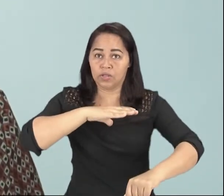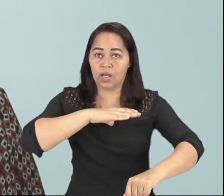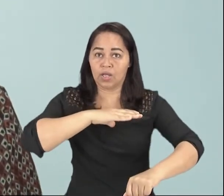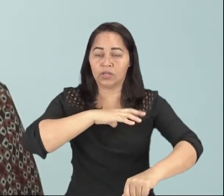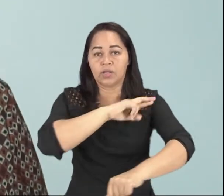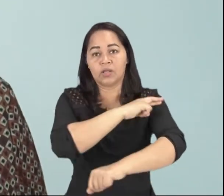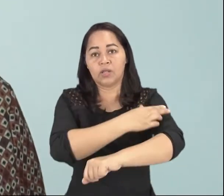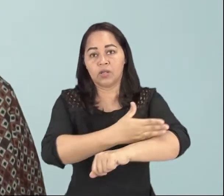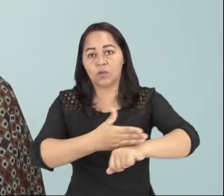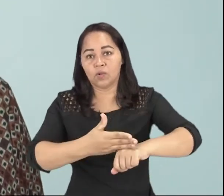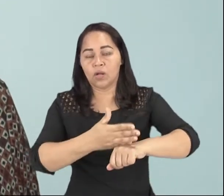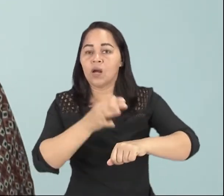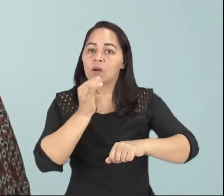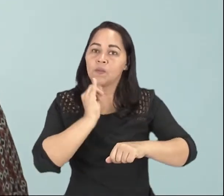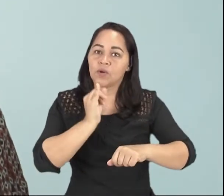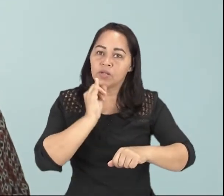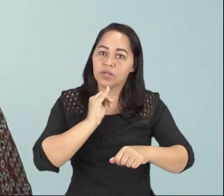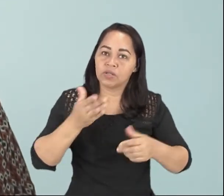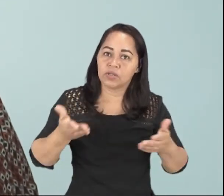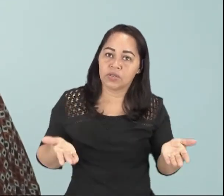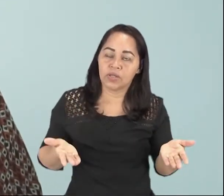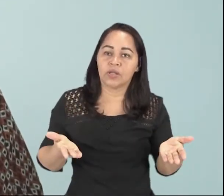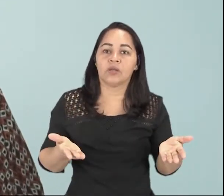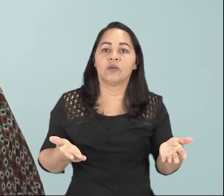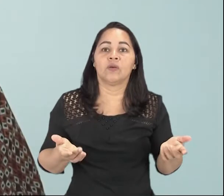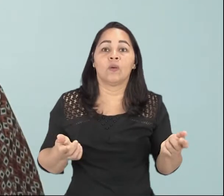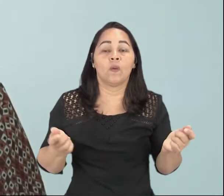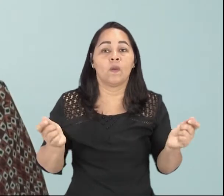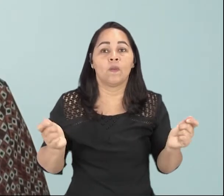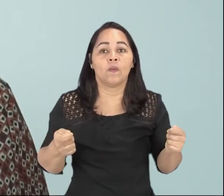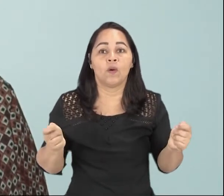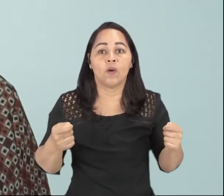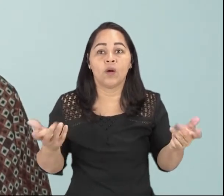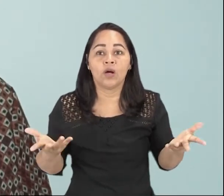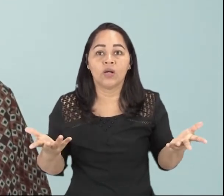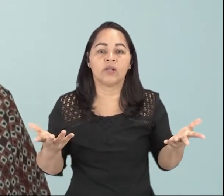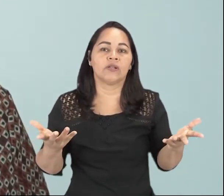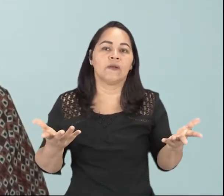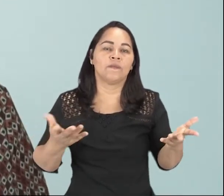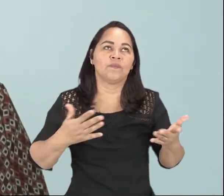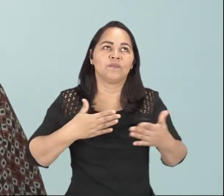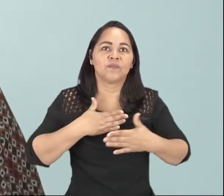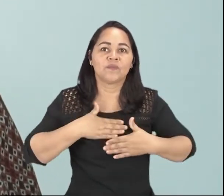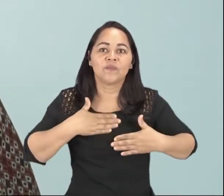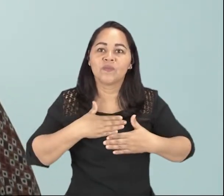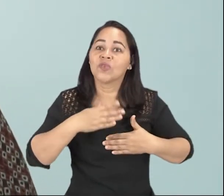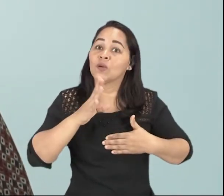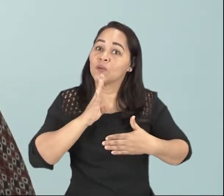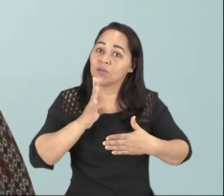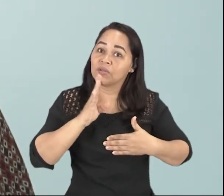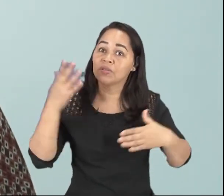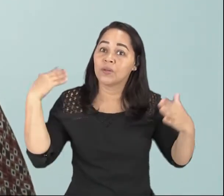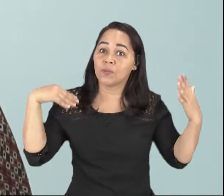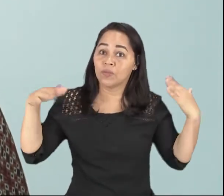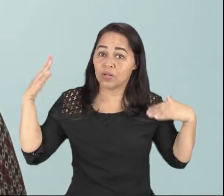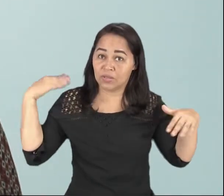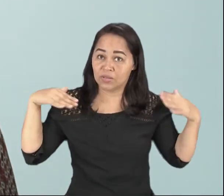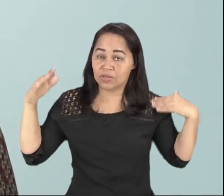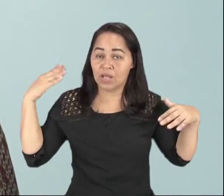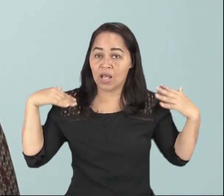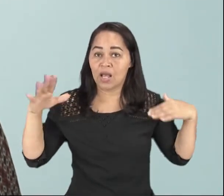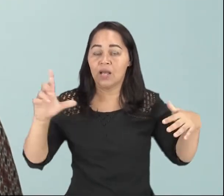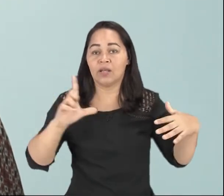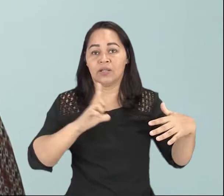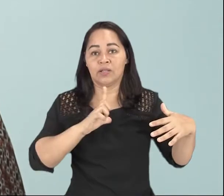lazer? Onde nós podemos buscar atividades que proporcionem o bem-estar? E aí nós temos vários lugares em Rio Branco, por exemplo. Nós